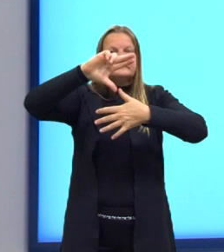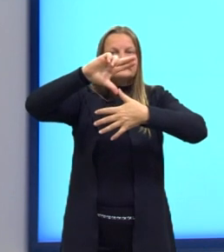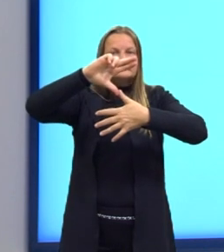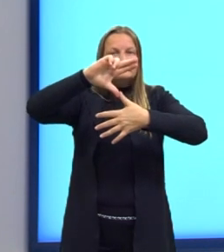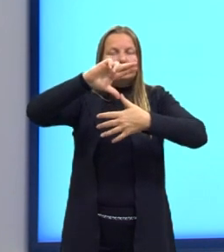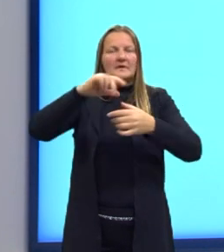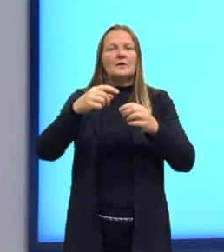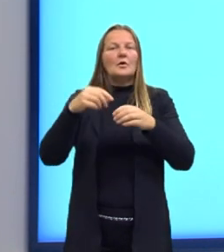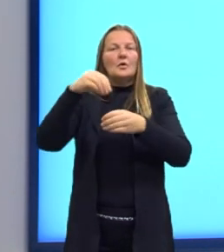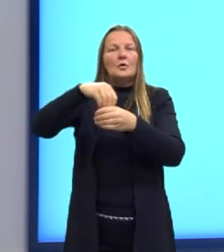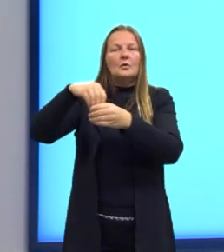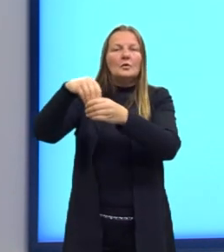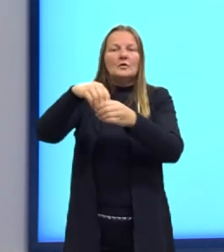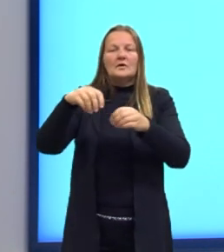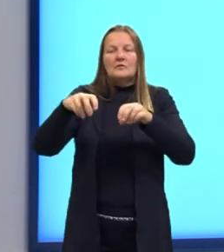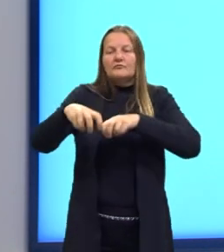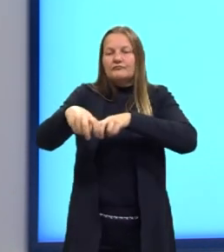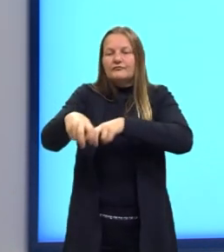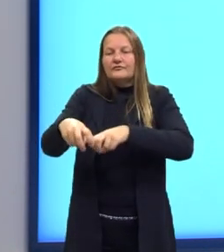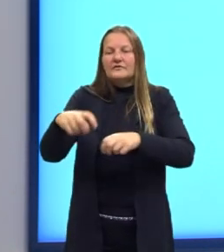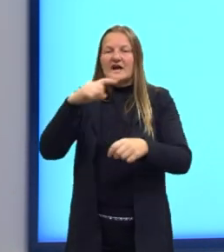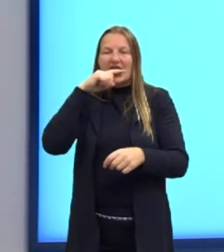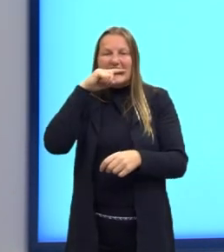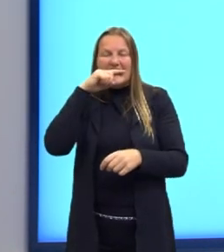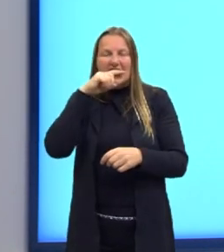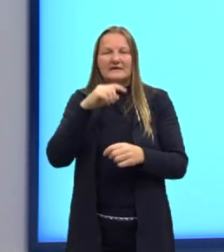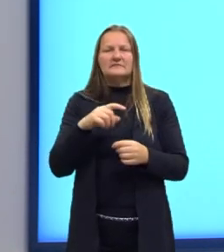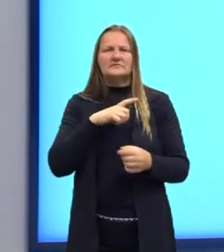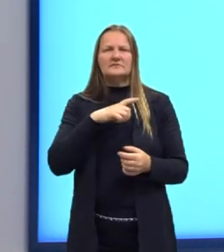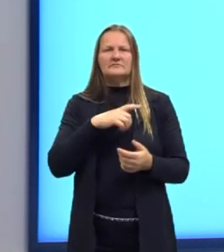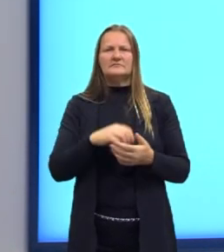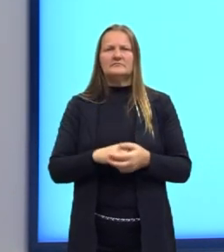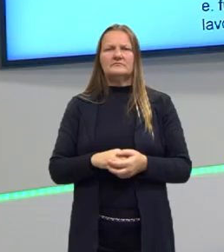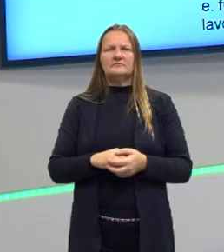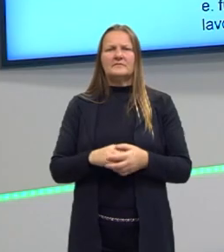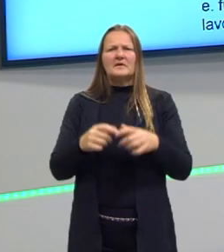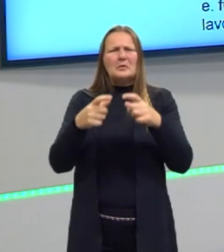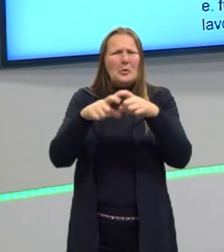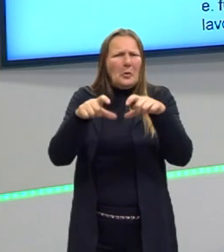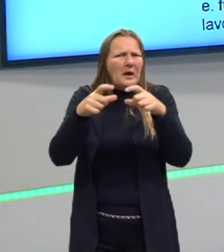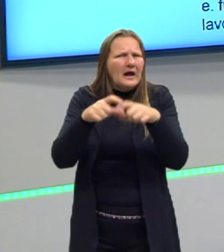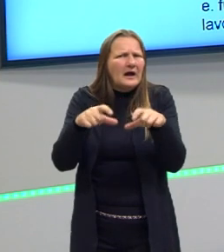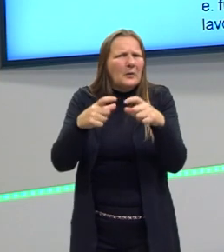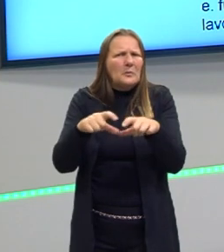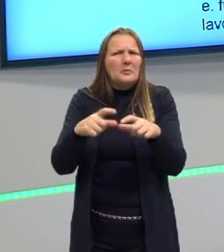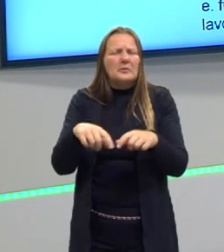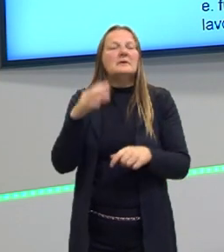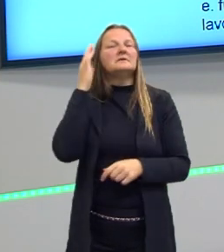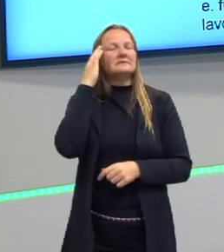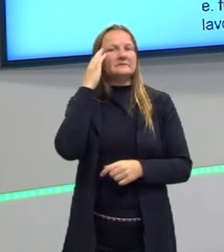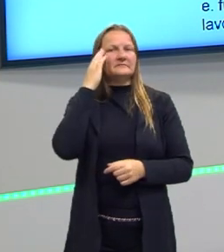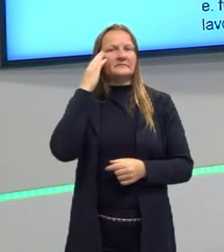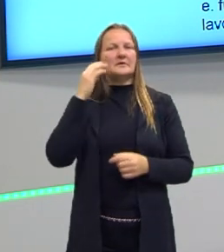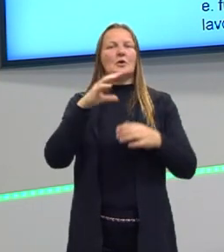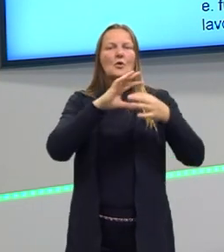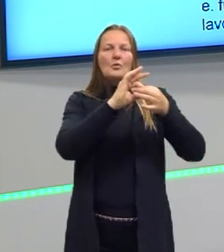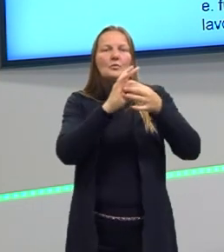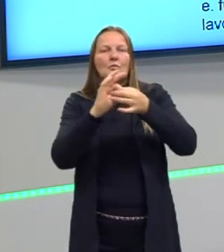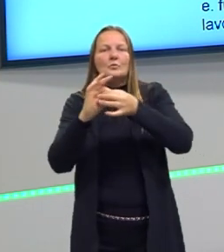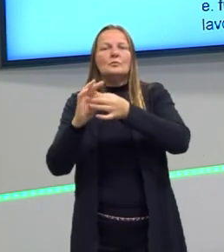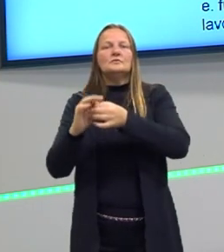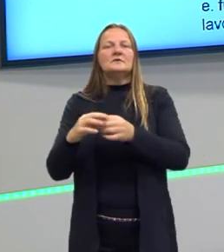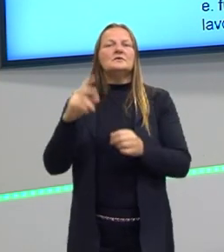Latina nas quais a cana-de-açúcar é cultivada há Apesar de nós sabemos o contexto